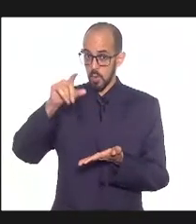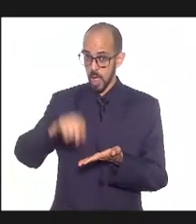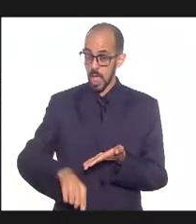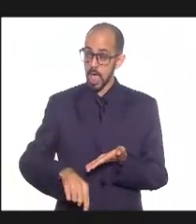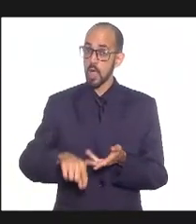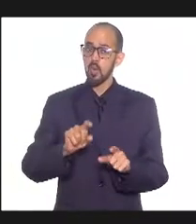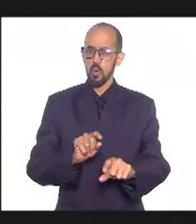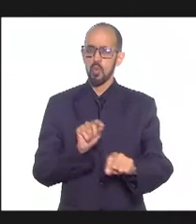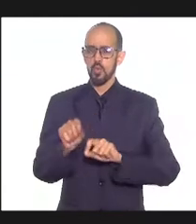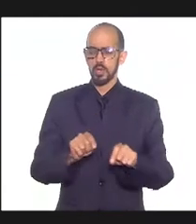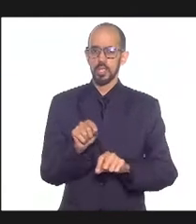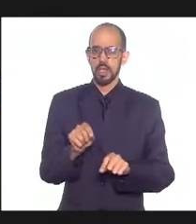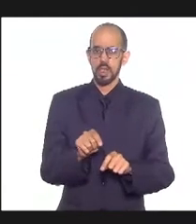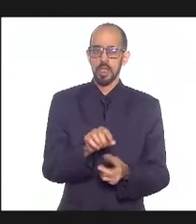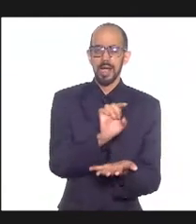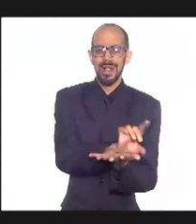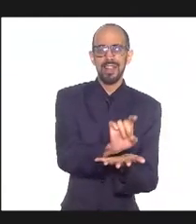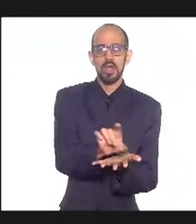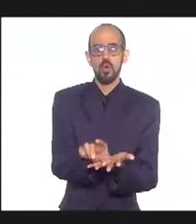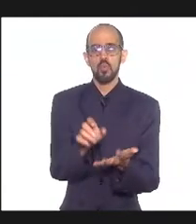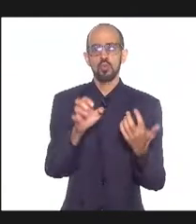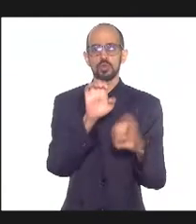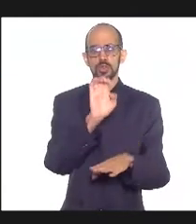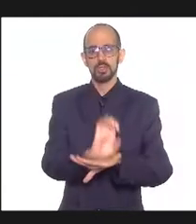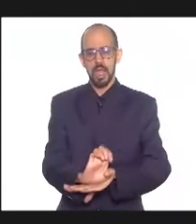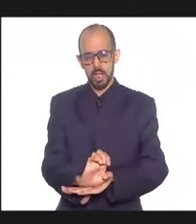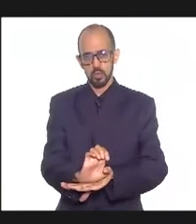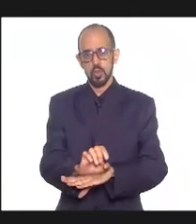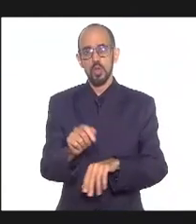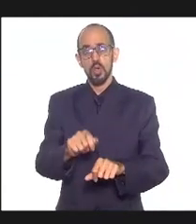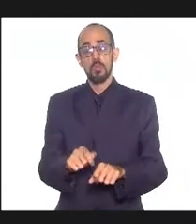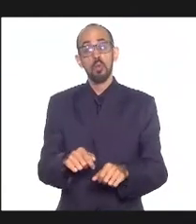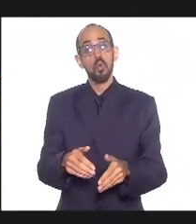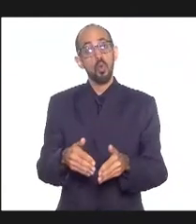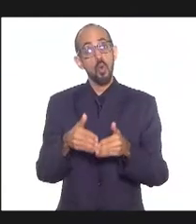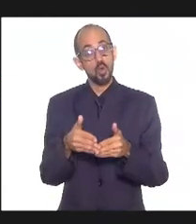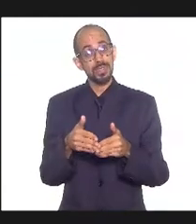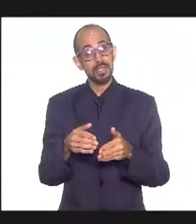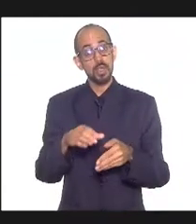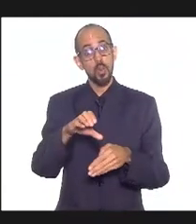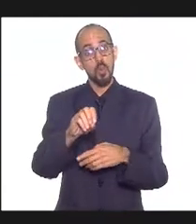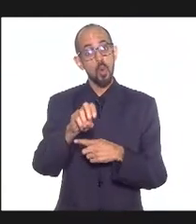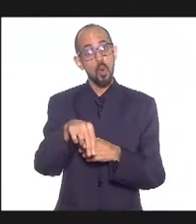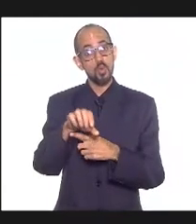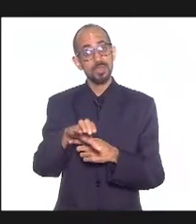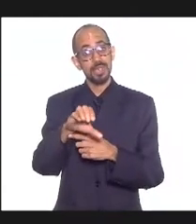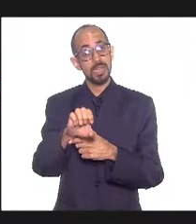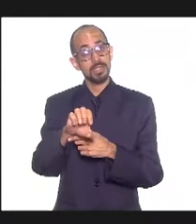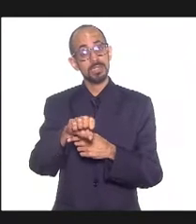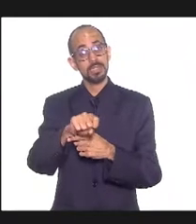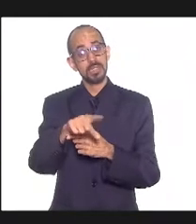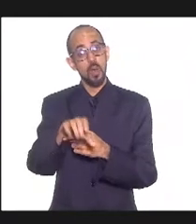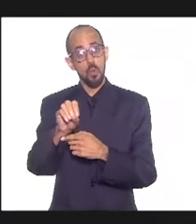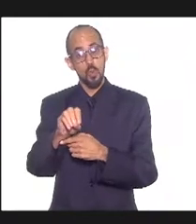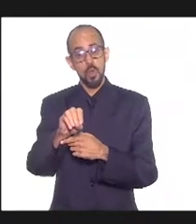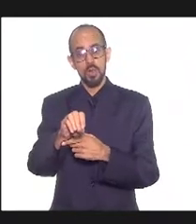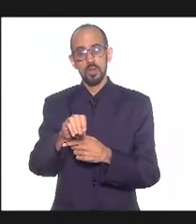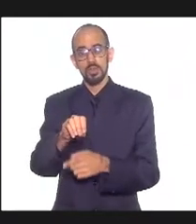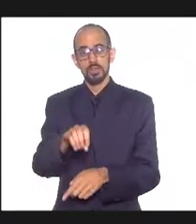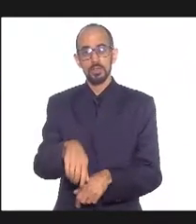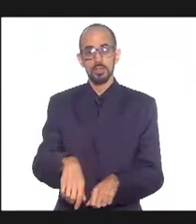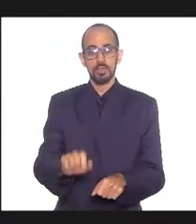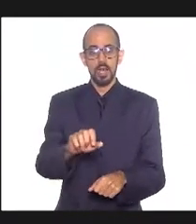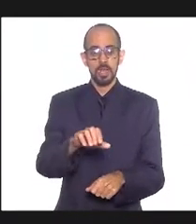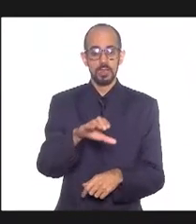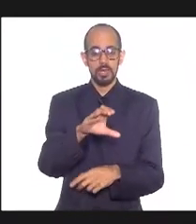aos estados explorar diretamente ou mediante concessão, e o Rio de Janeiro foi pioneiro no processo de concessão através da concessão da